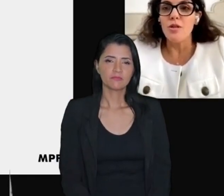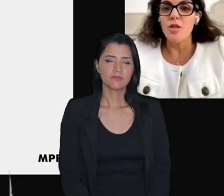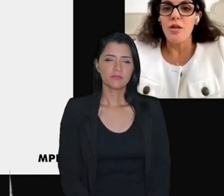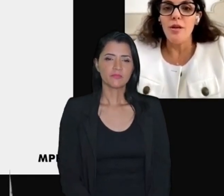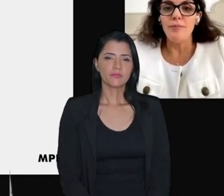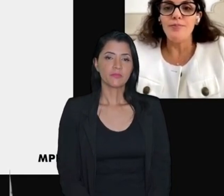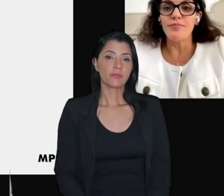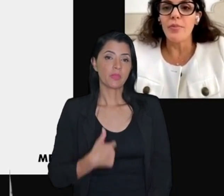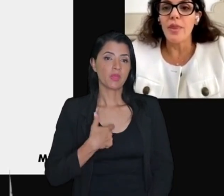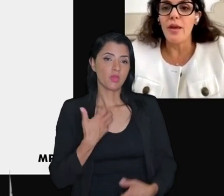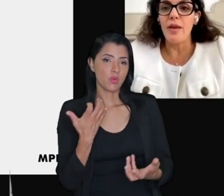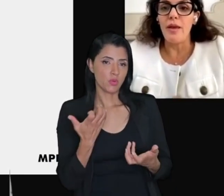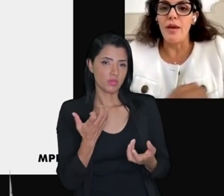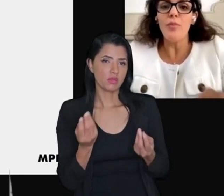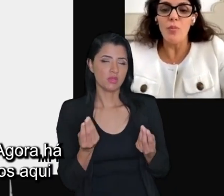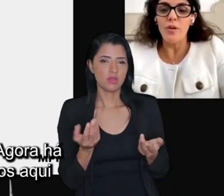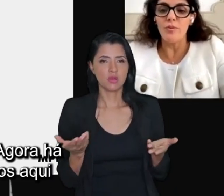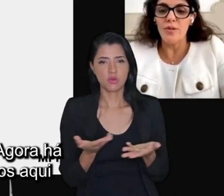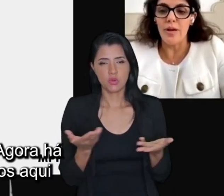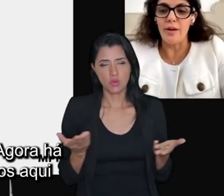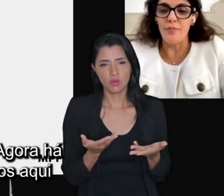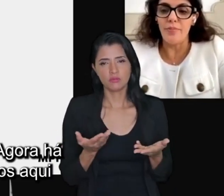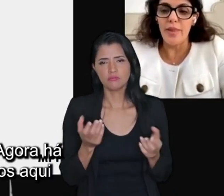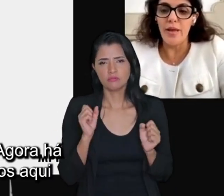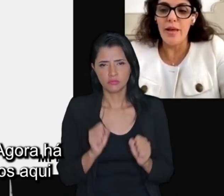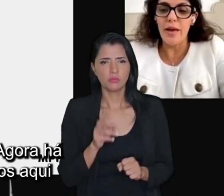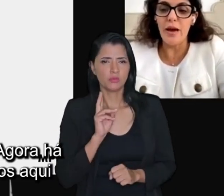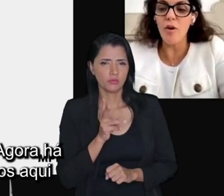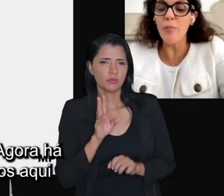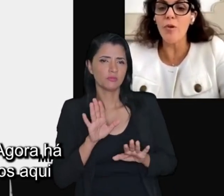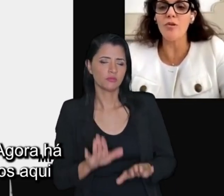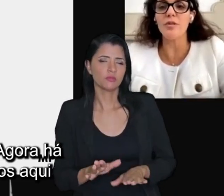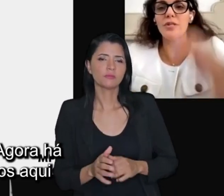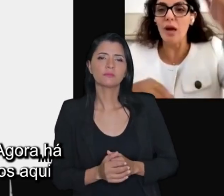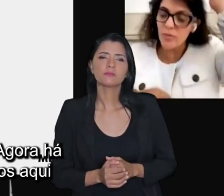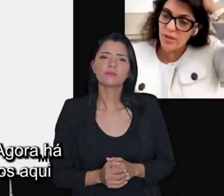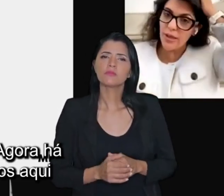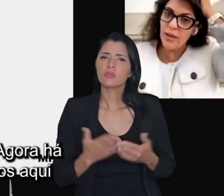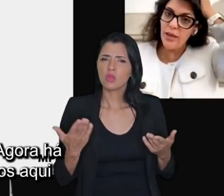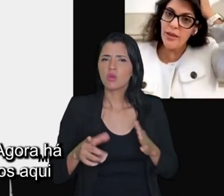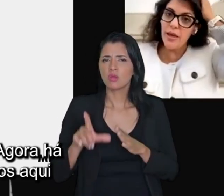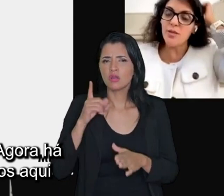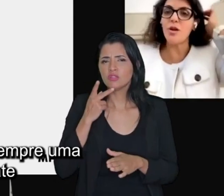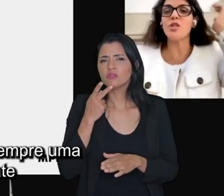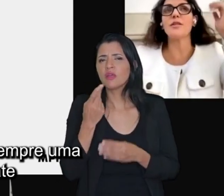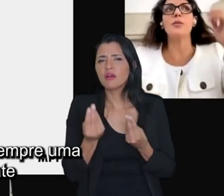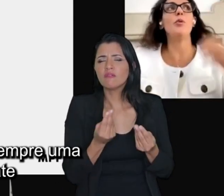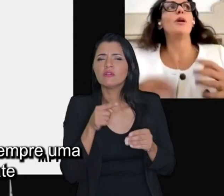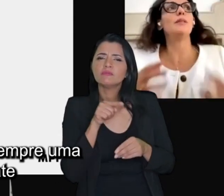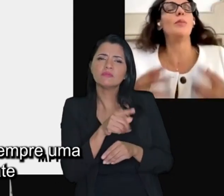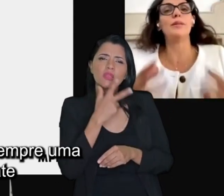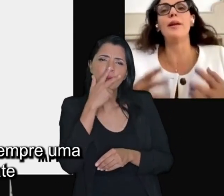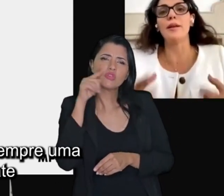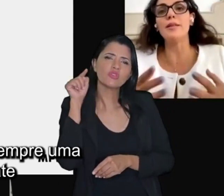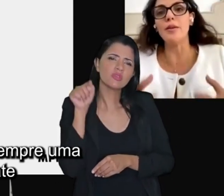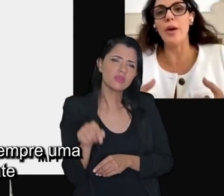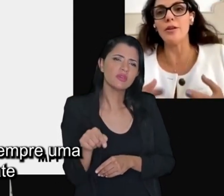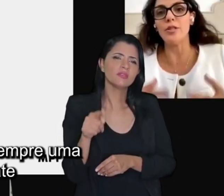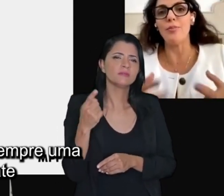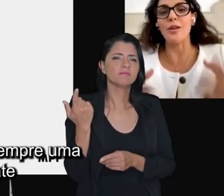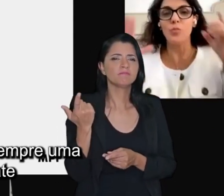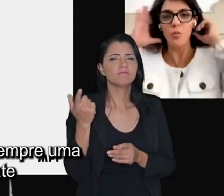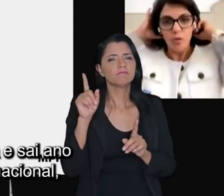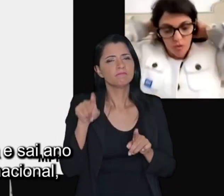Eu gostaria de ir... não, podemos ficar aí. Agora há pouco nós estávamos aqui, e esse eu acho que é sempre uma tecla